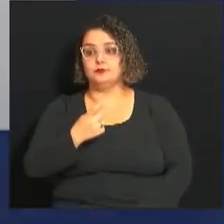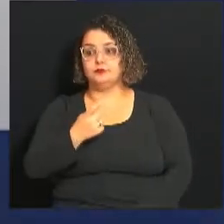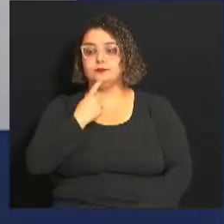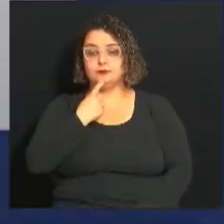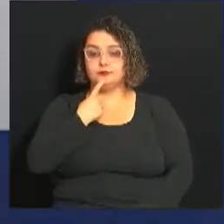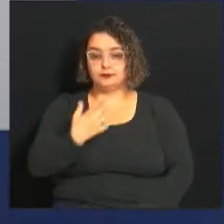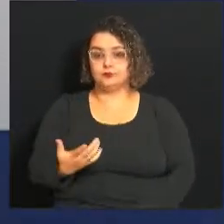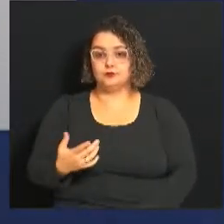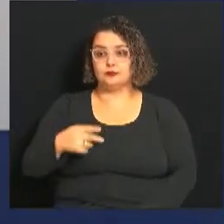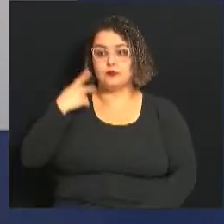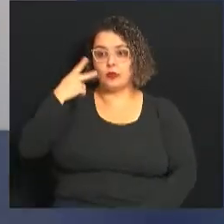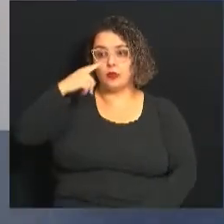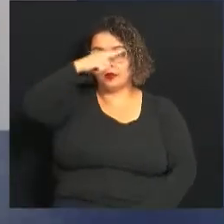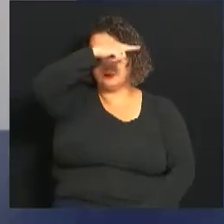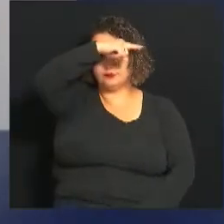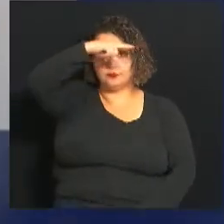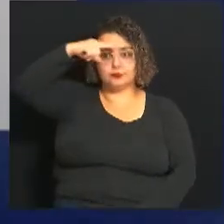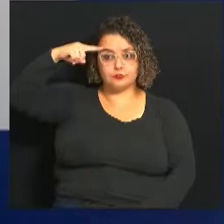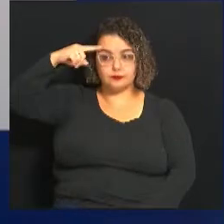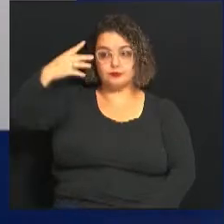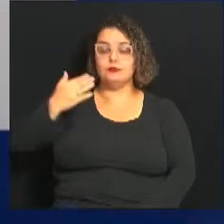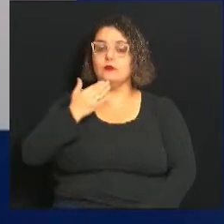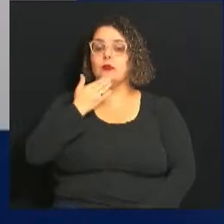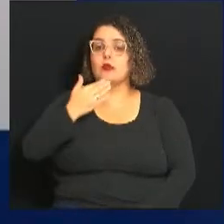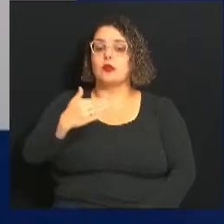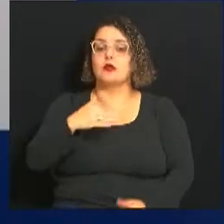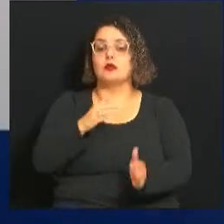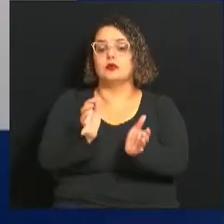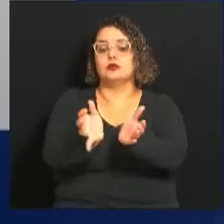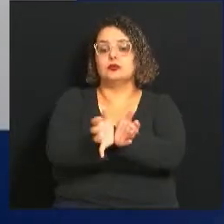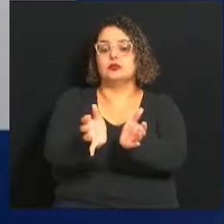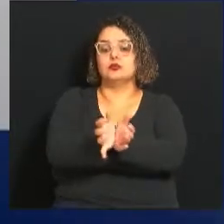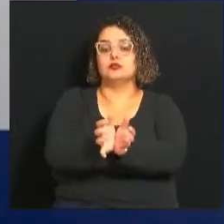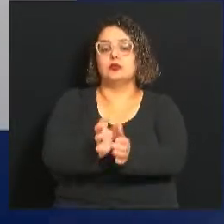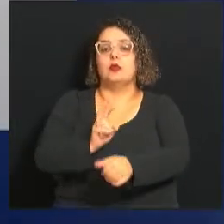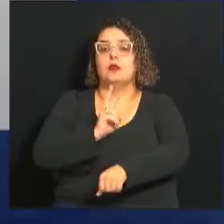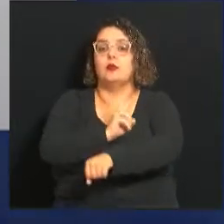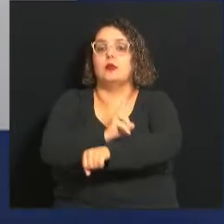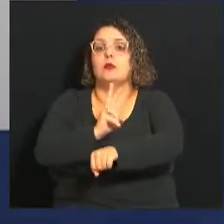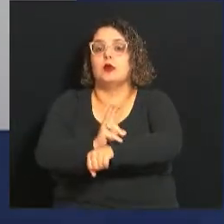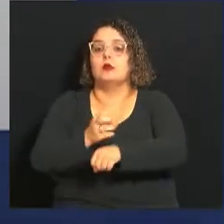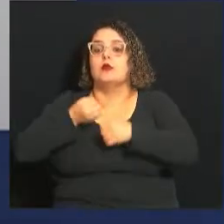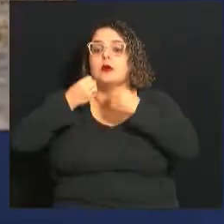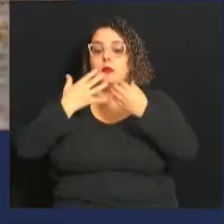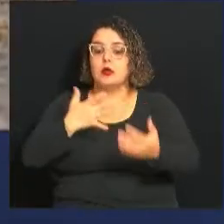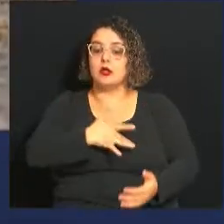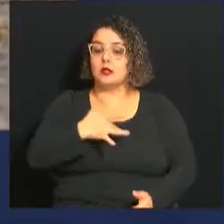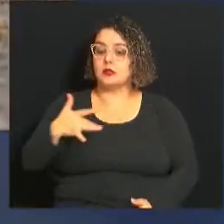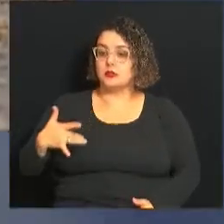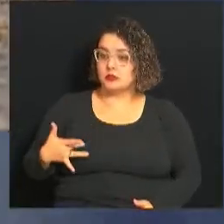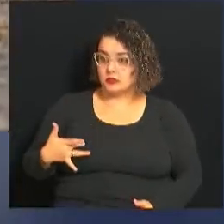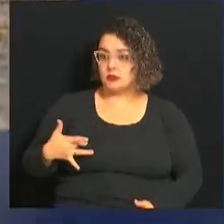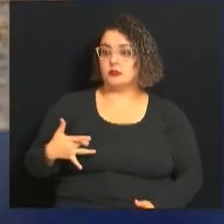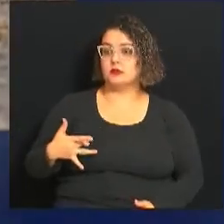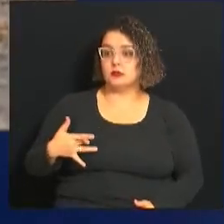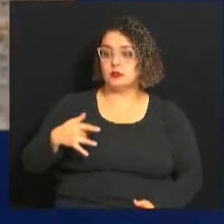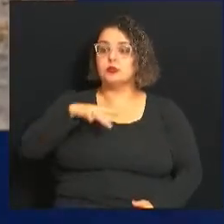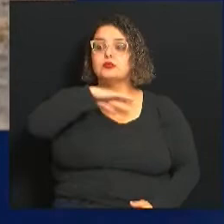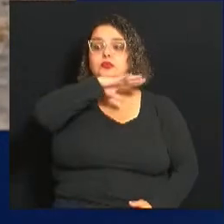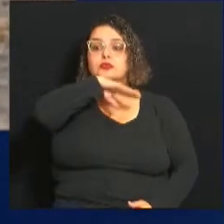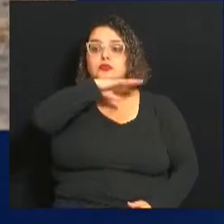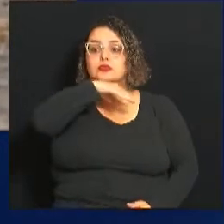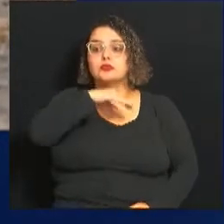Vereador Otto Alejandro encaminha pedido ao Departamento de Proteção e Bem-Estar Animal da Prefeitura, solicitando operação